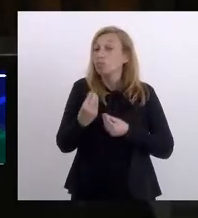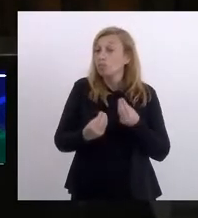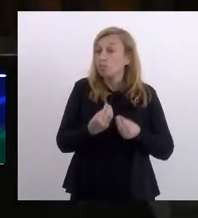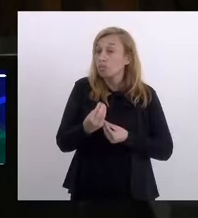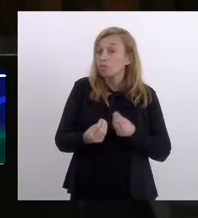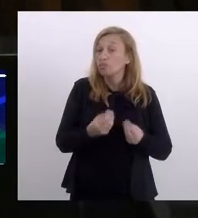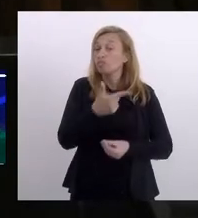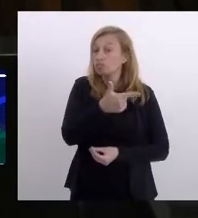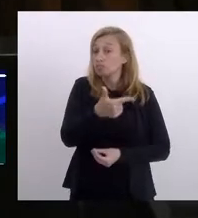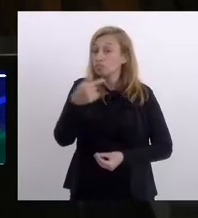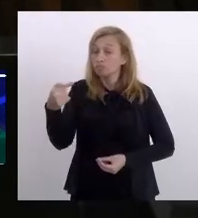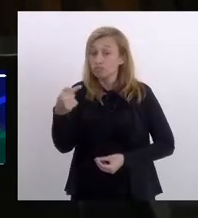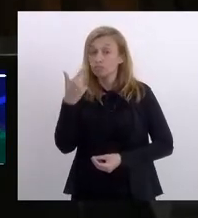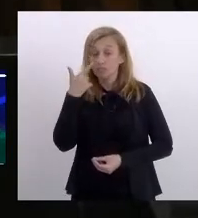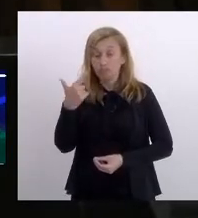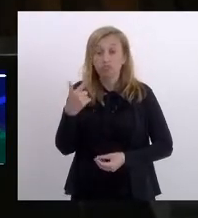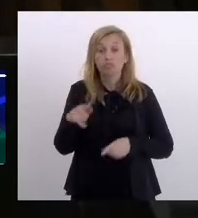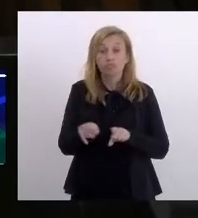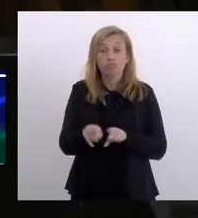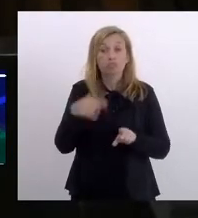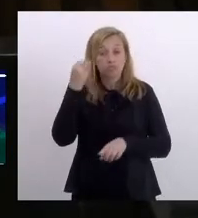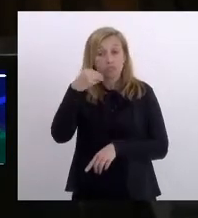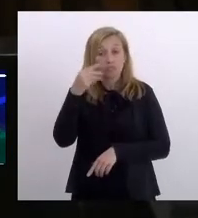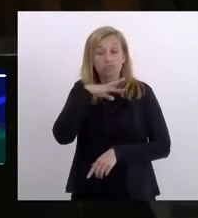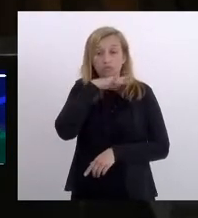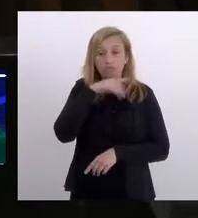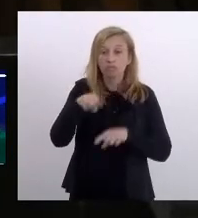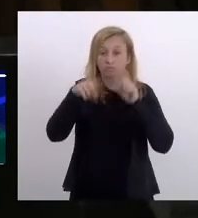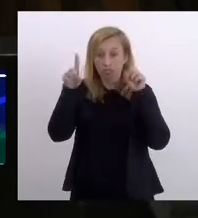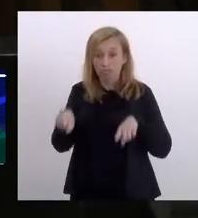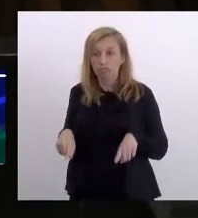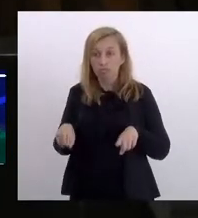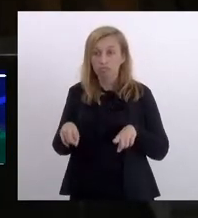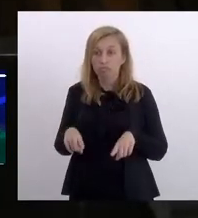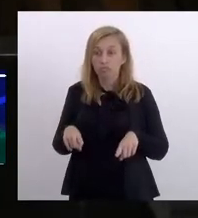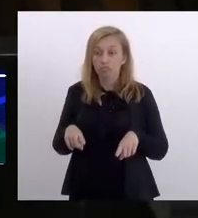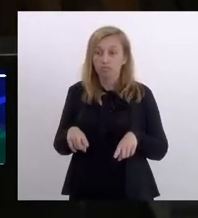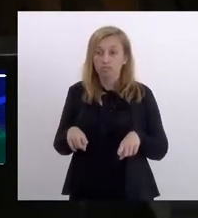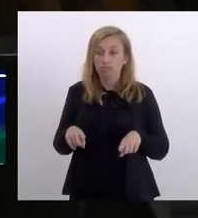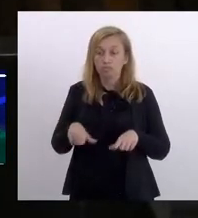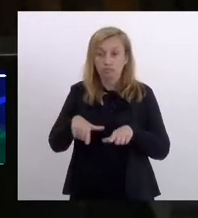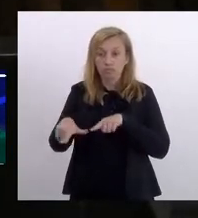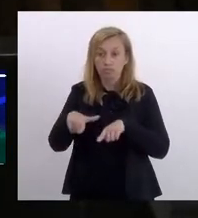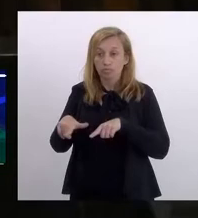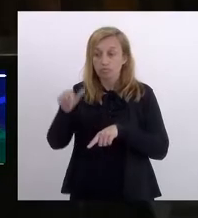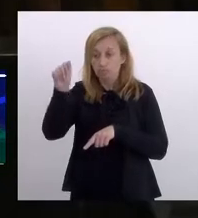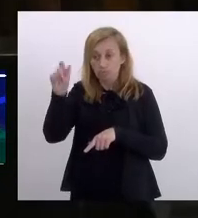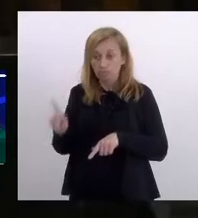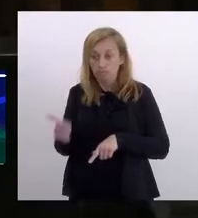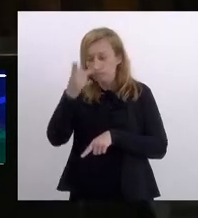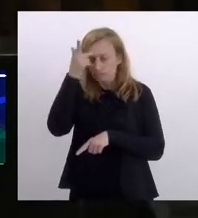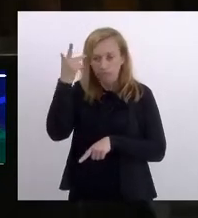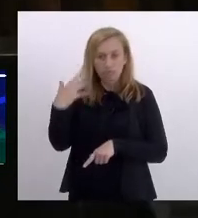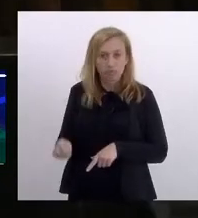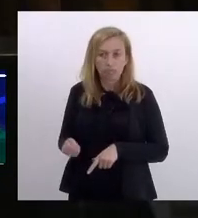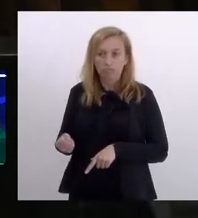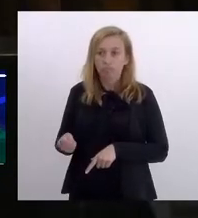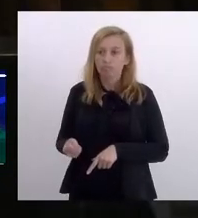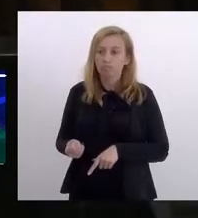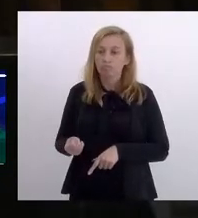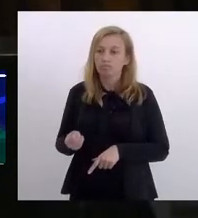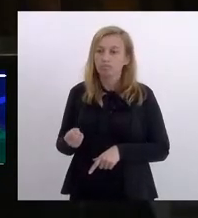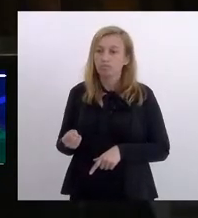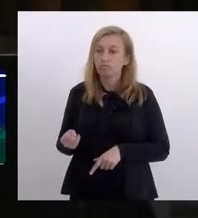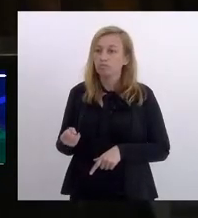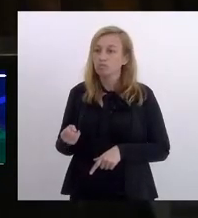vivenciamos em 2017, que servidores da ativa aposentados e pensionistas